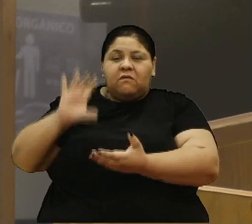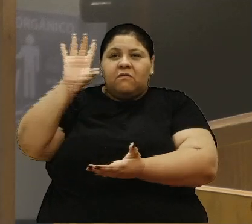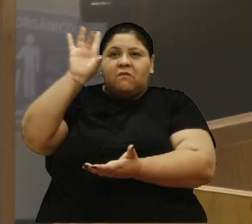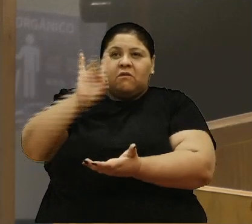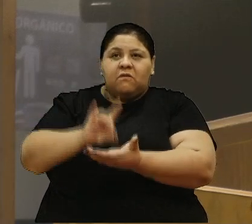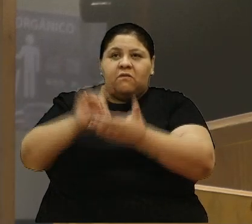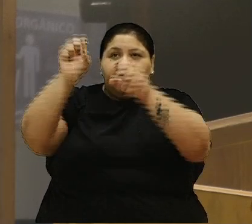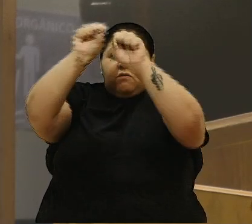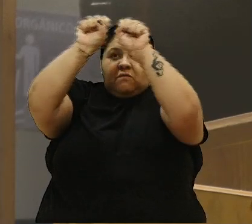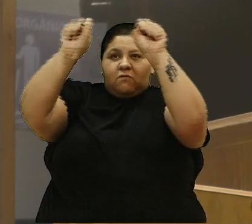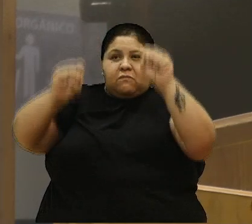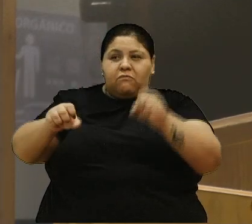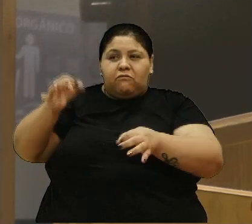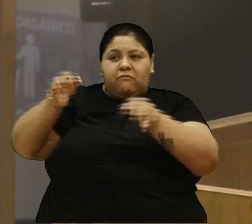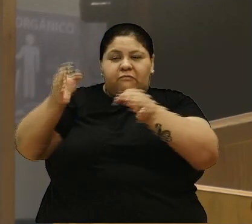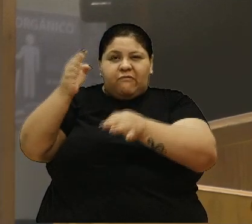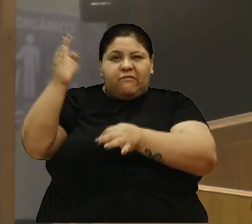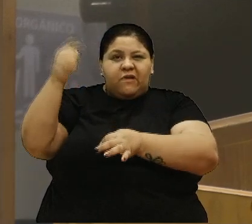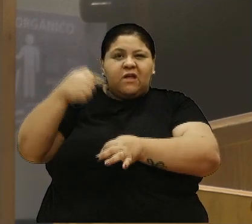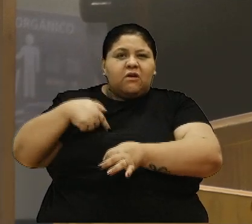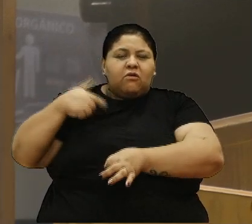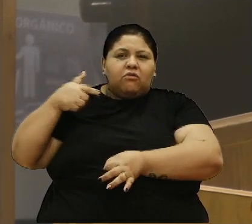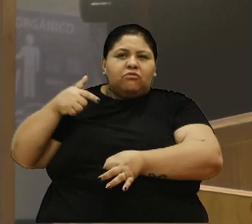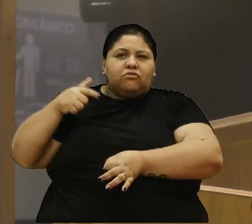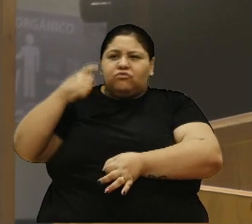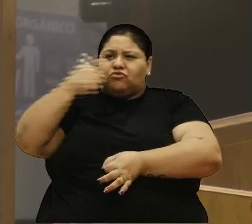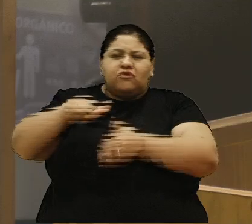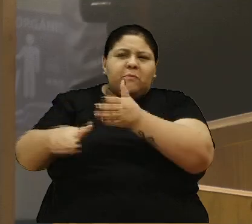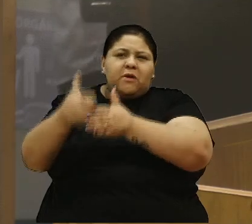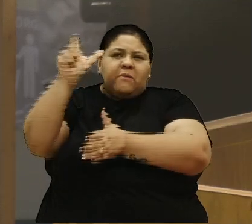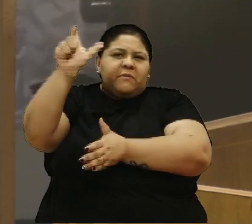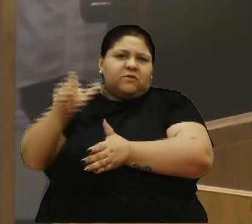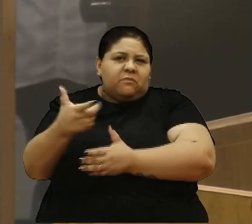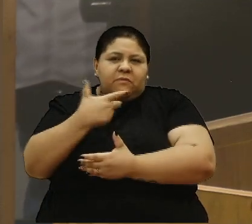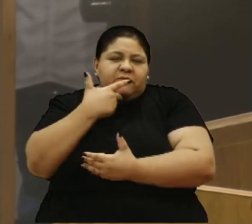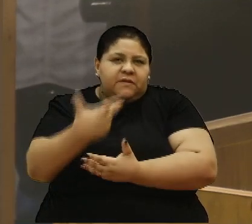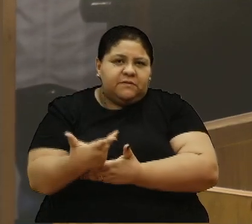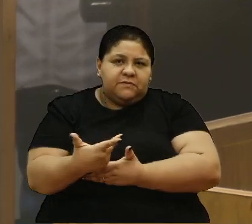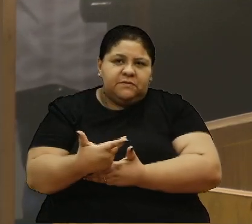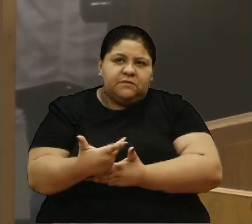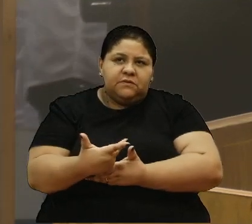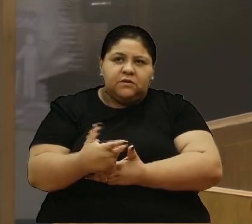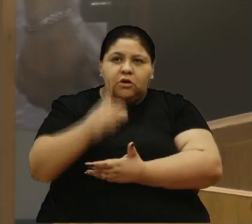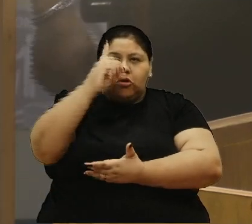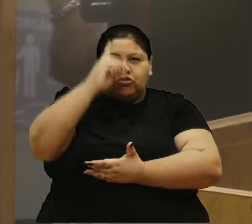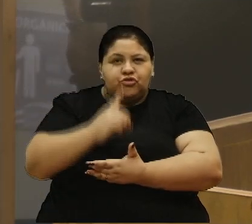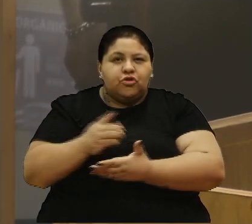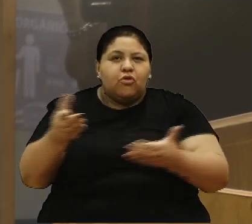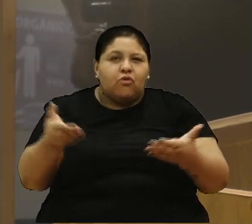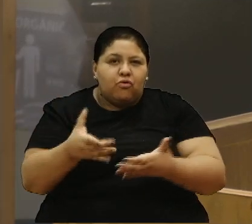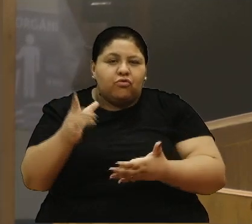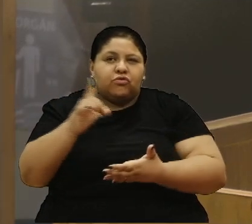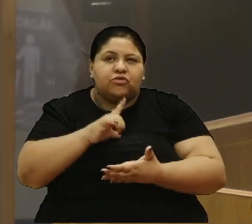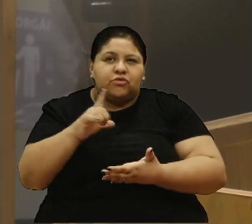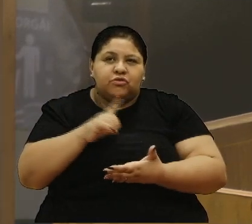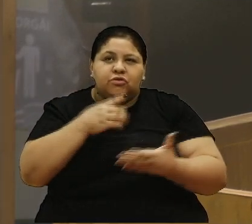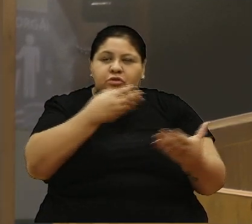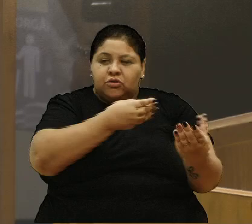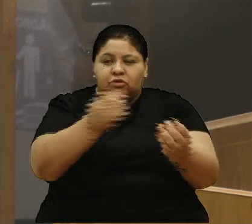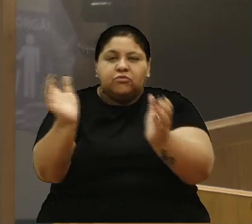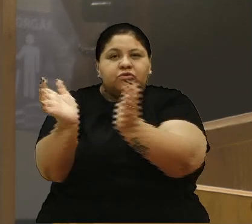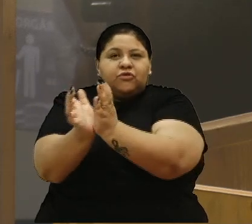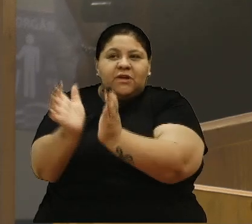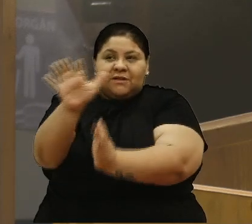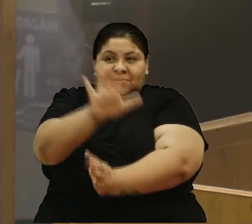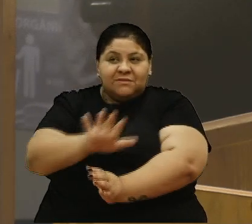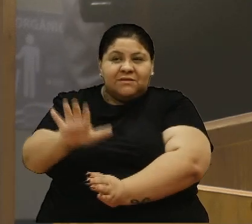social, jurídico brasileiro. Eu não sou a melhor pessoa para falar aqui sobre o direito, né? Porque hoje nós temos aqui muitos colegas do